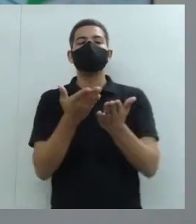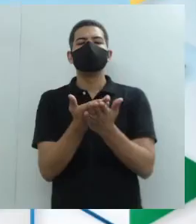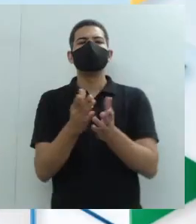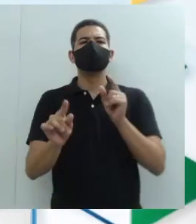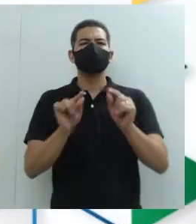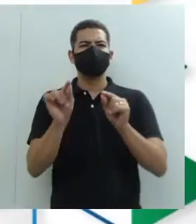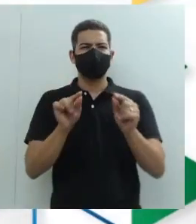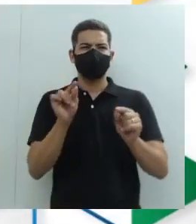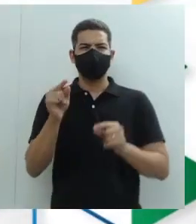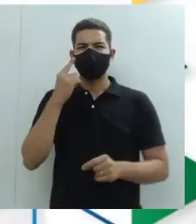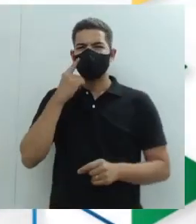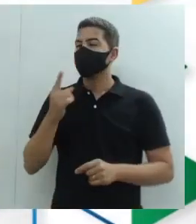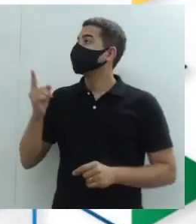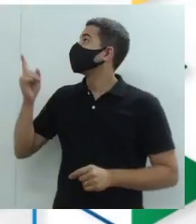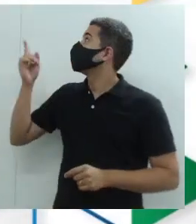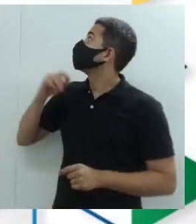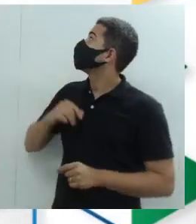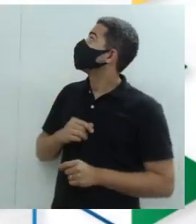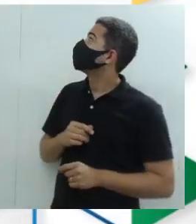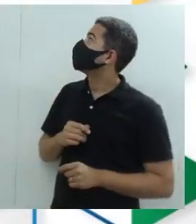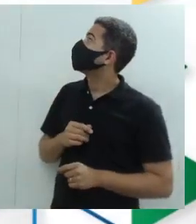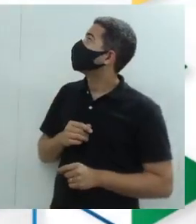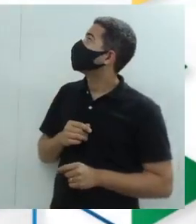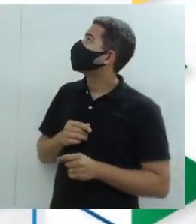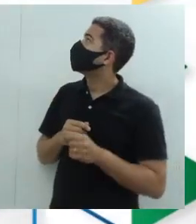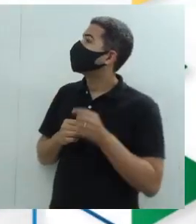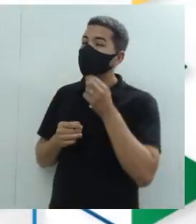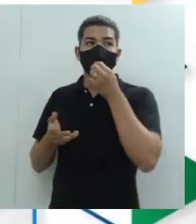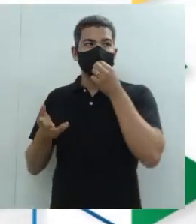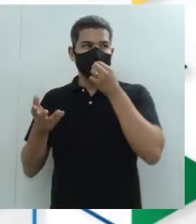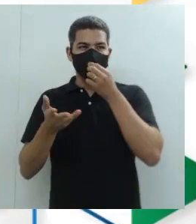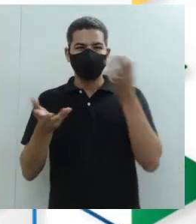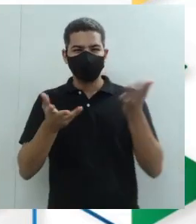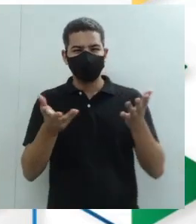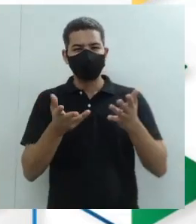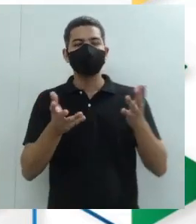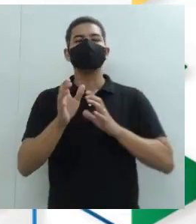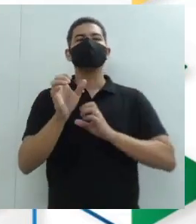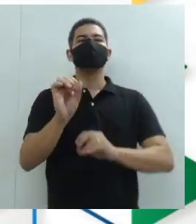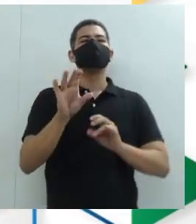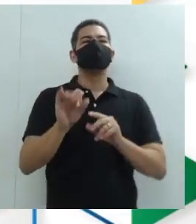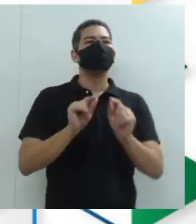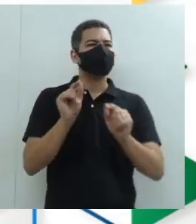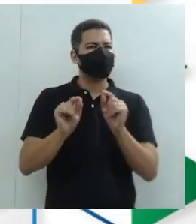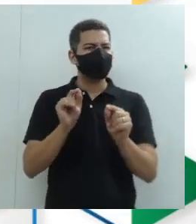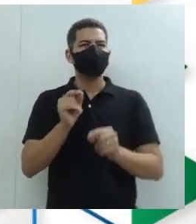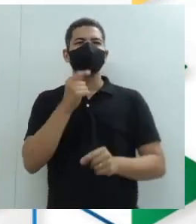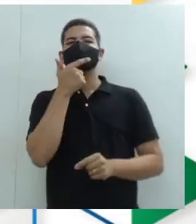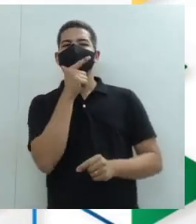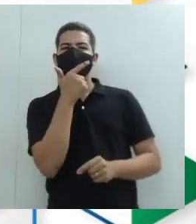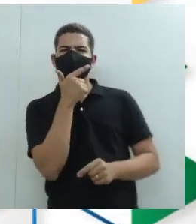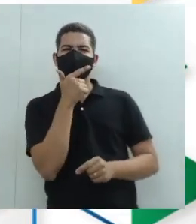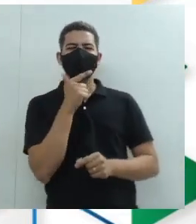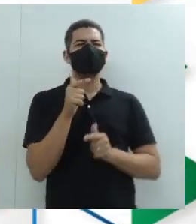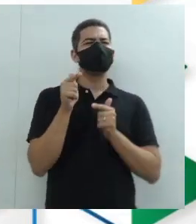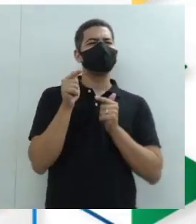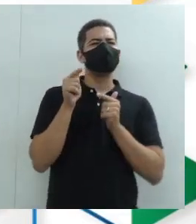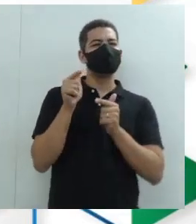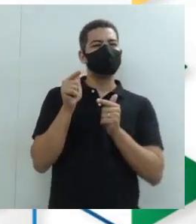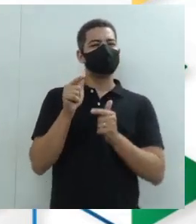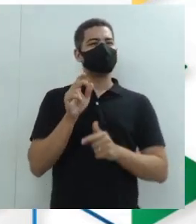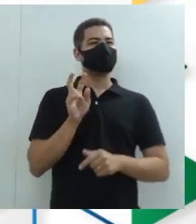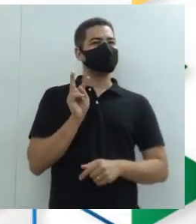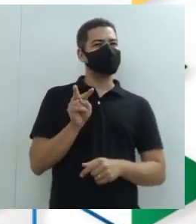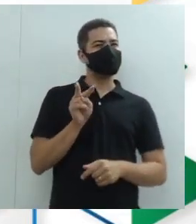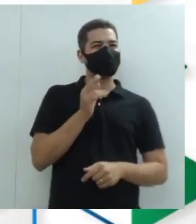hoje. Na tela temos aí. Na aula de hoje, vamos trabalhar o humor, ironia e crítica